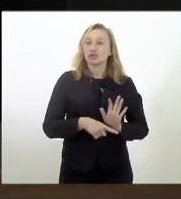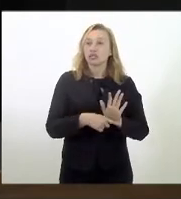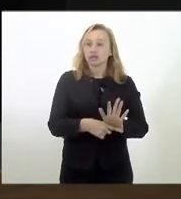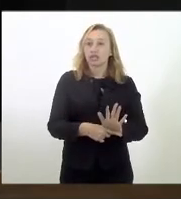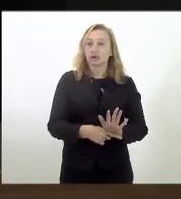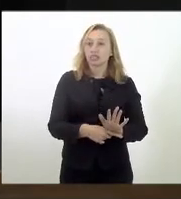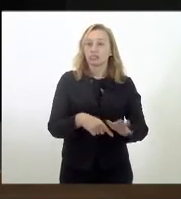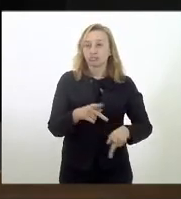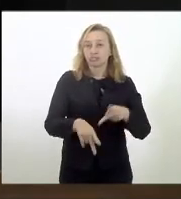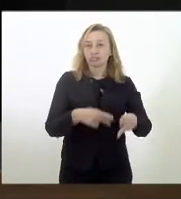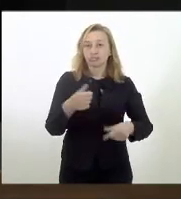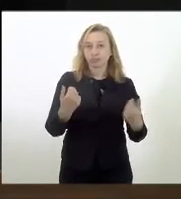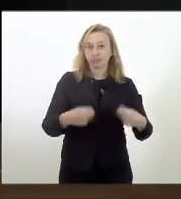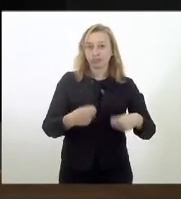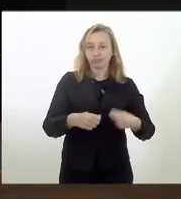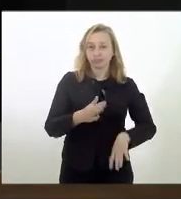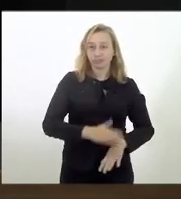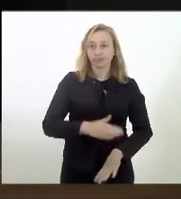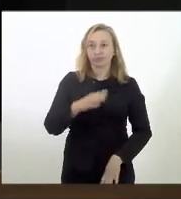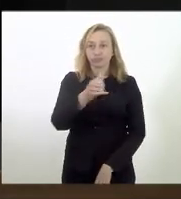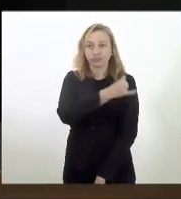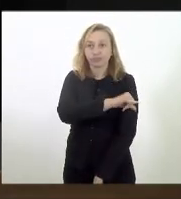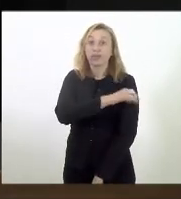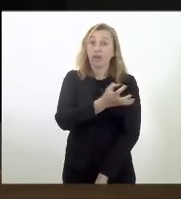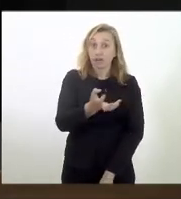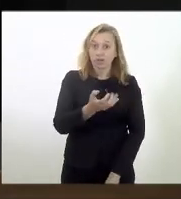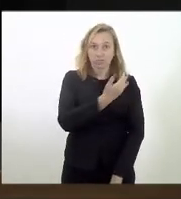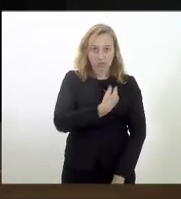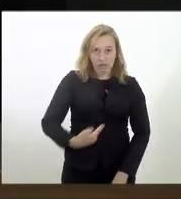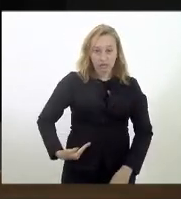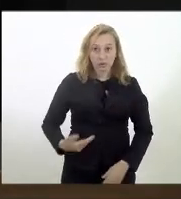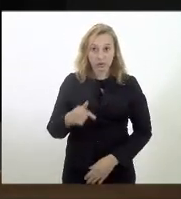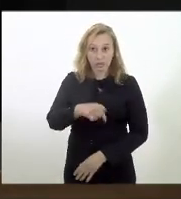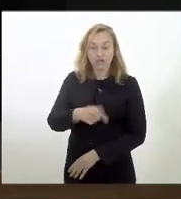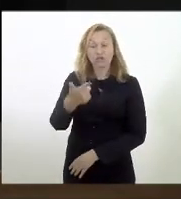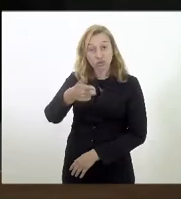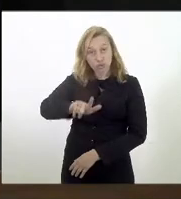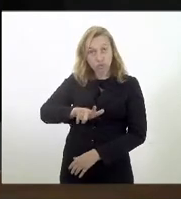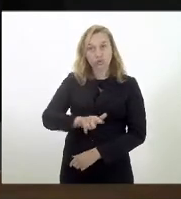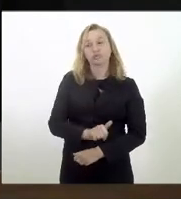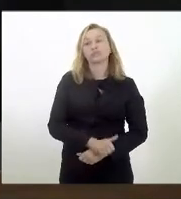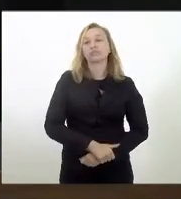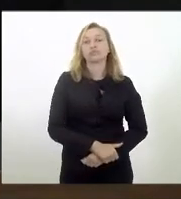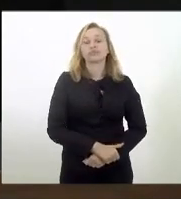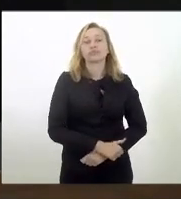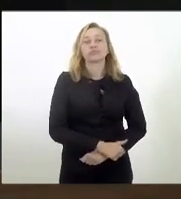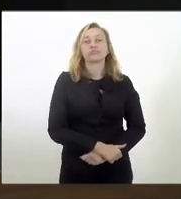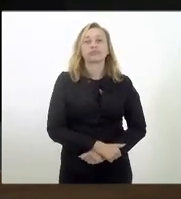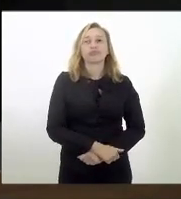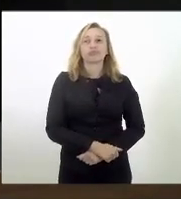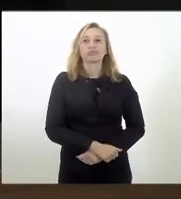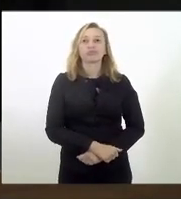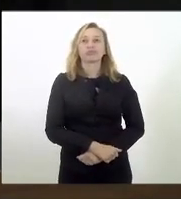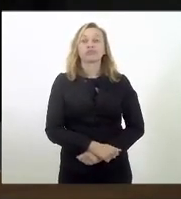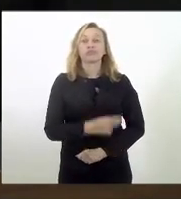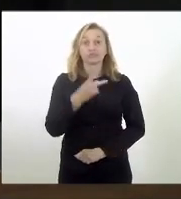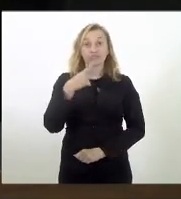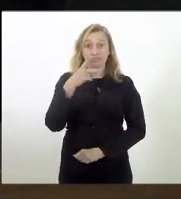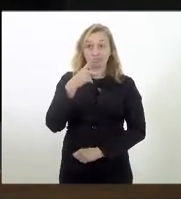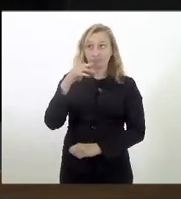do Rio de Janeiro. Quero aqui, governador, mais uma vez, dizer a Vossa